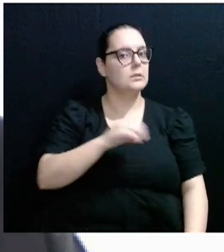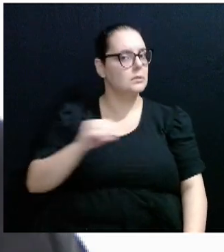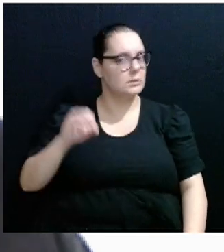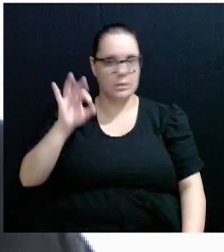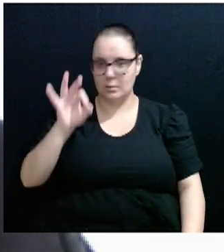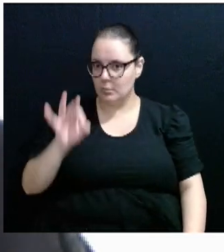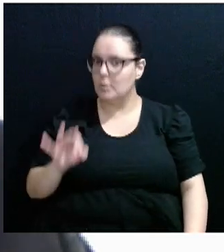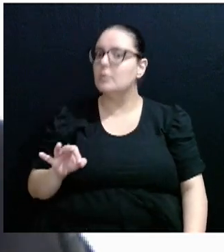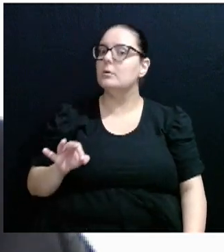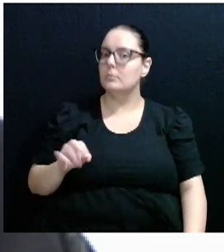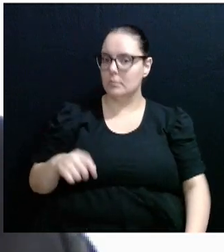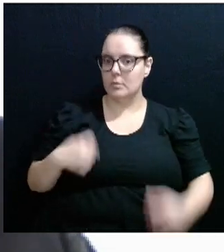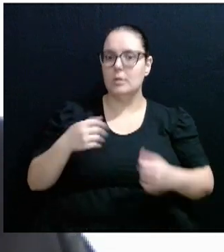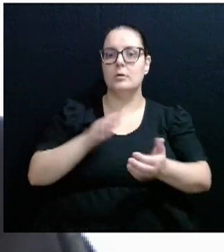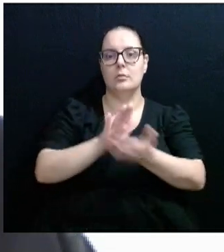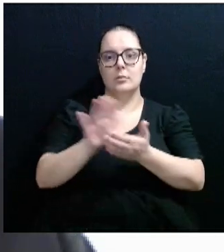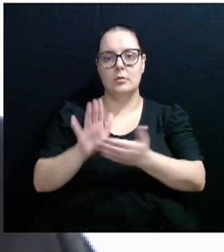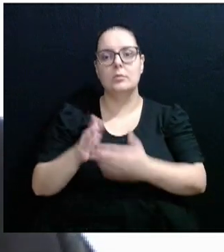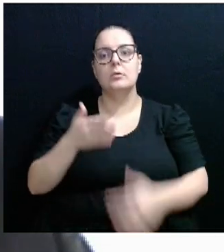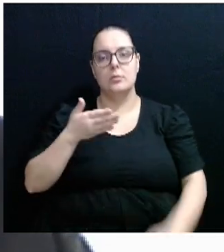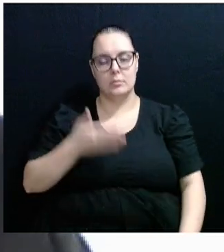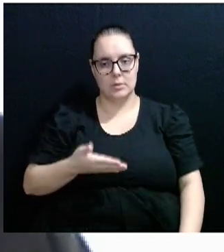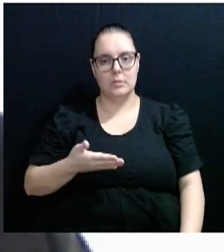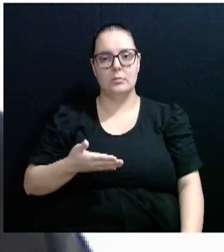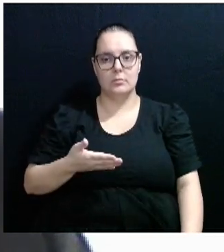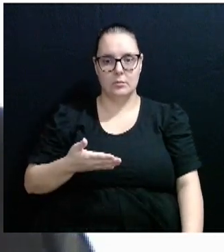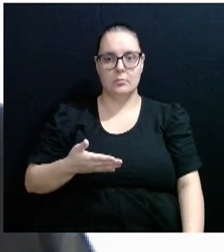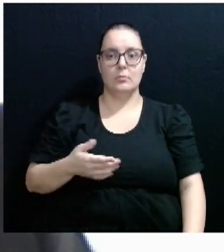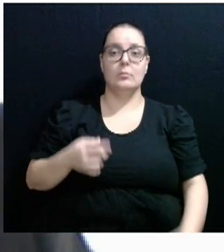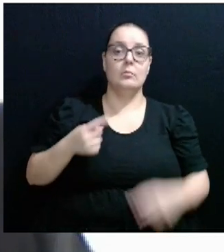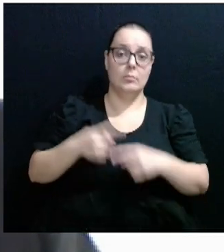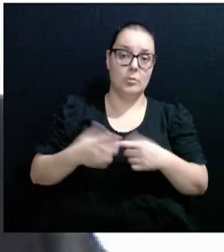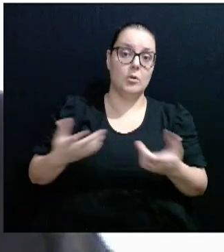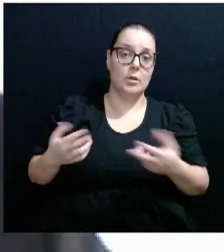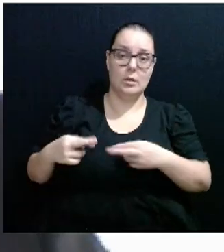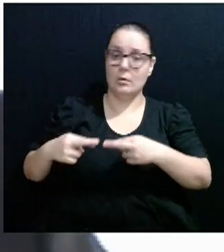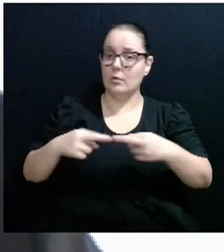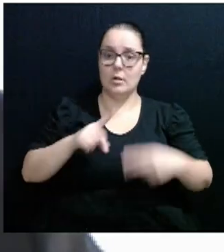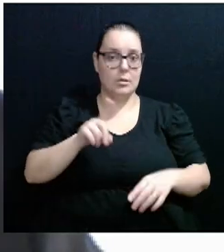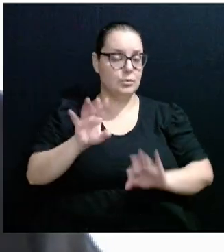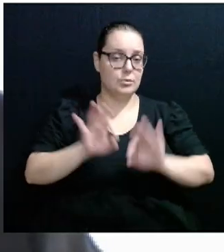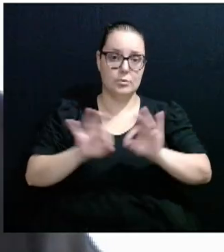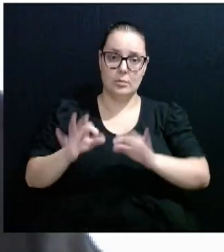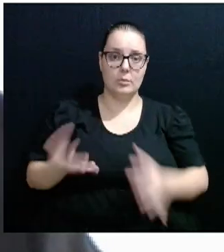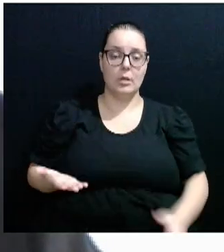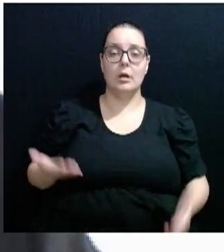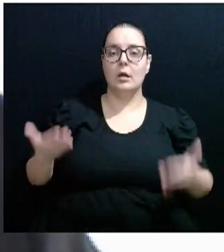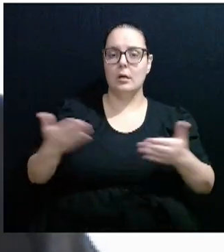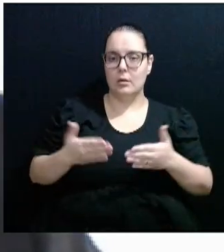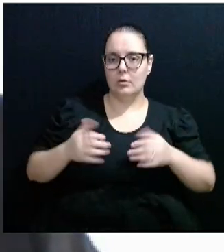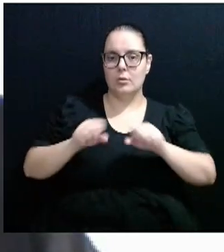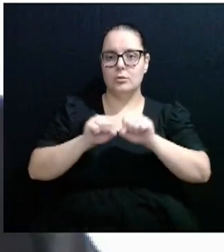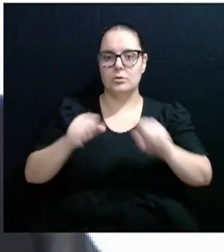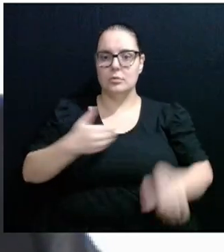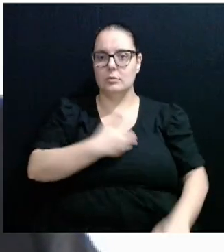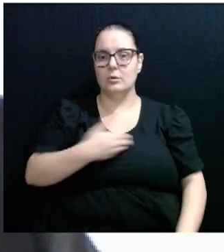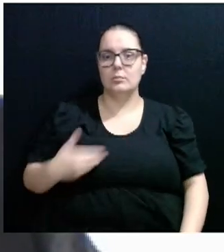despesa que você precisou ter, porque a rede não está preparada. Agora, no sistema público de saúde, você não